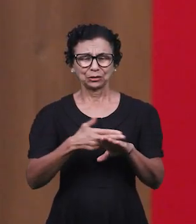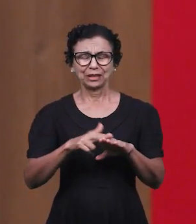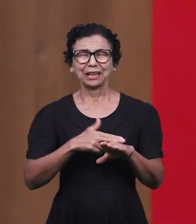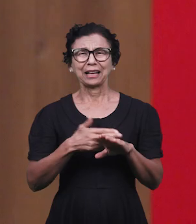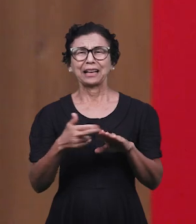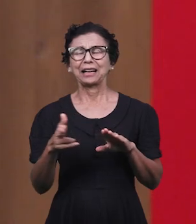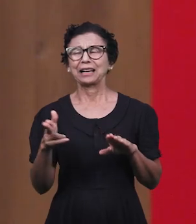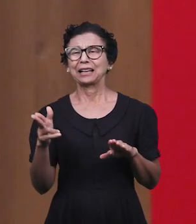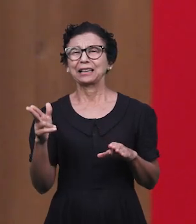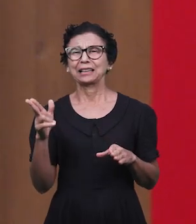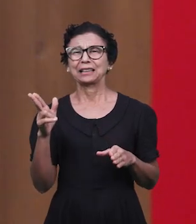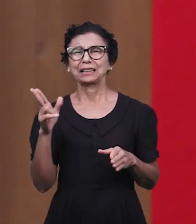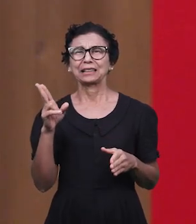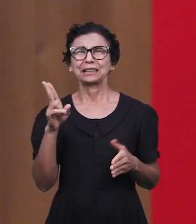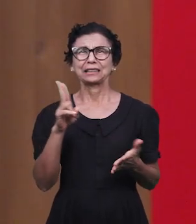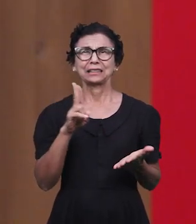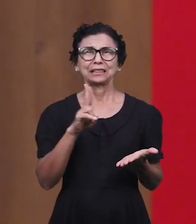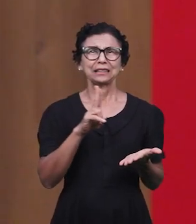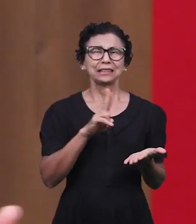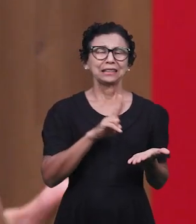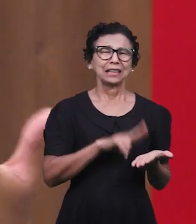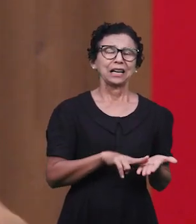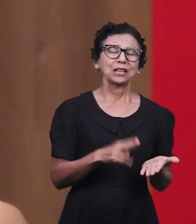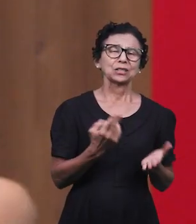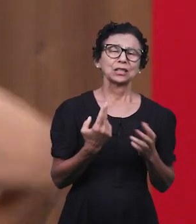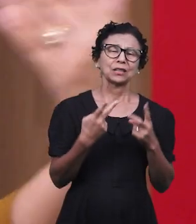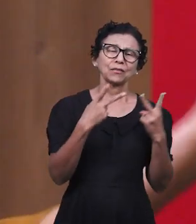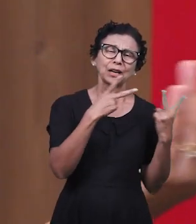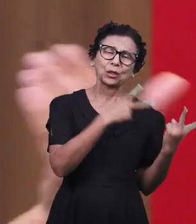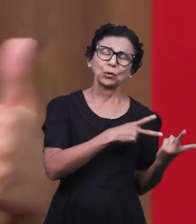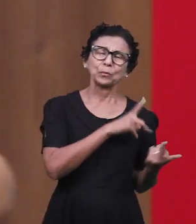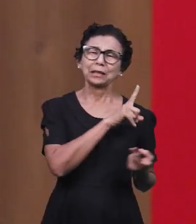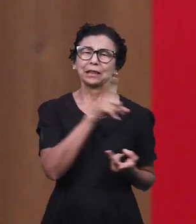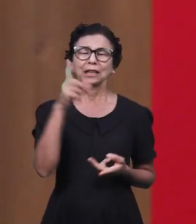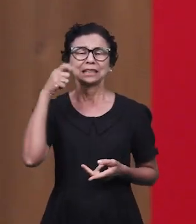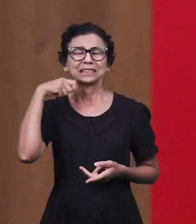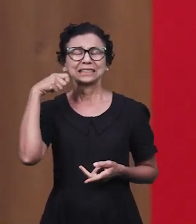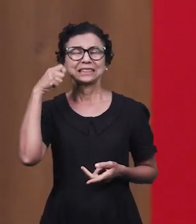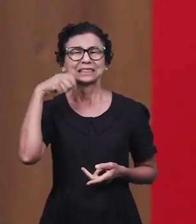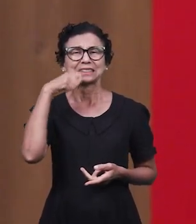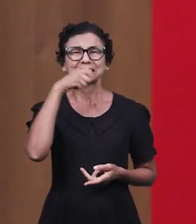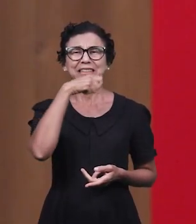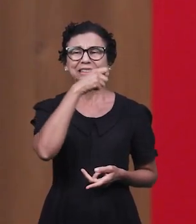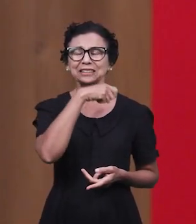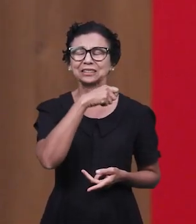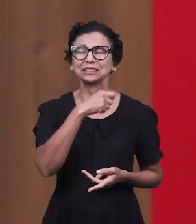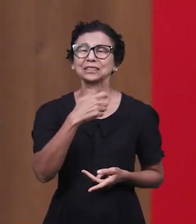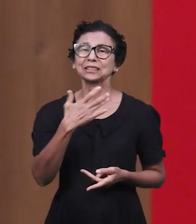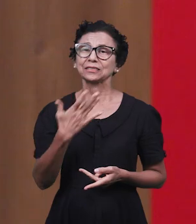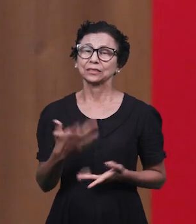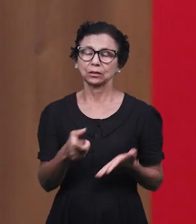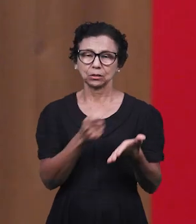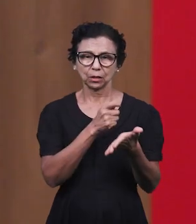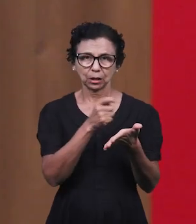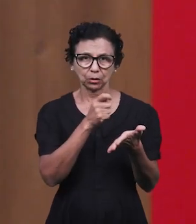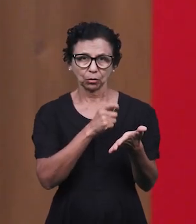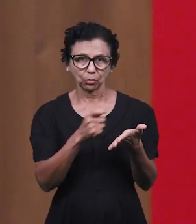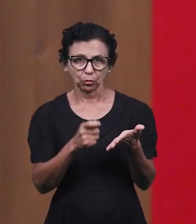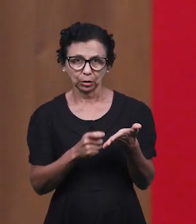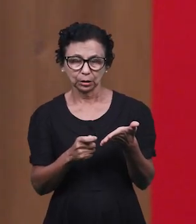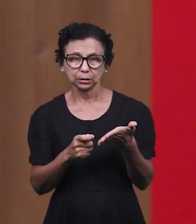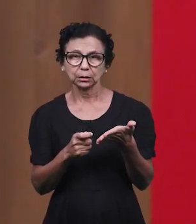muito chocolate, né, de manhã, ao invés de tomar mamadeira, às vezes não faz a escovação. Então, a gente faz